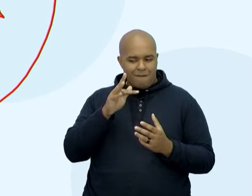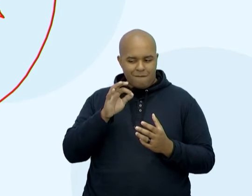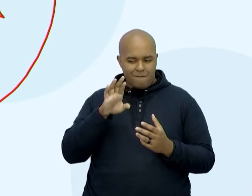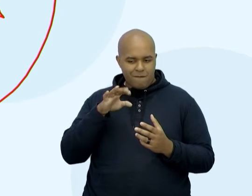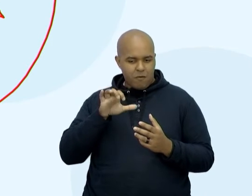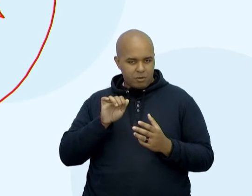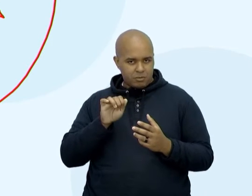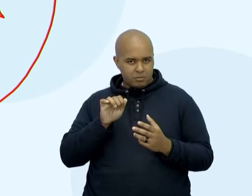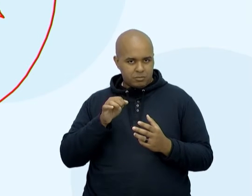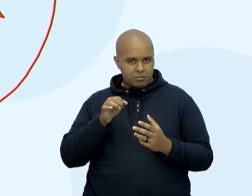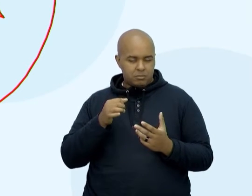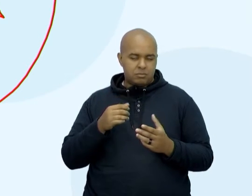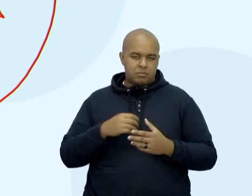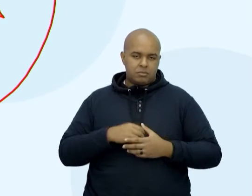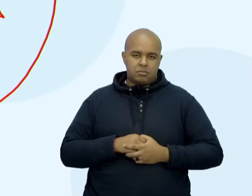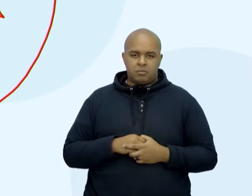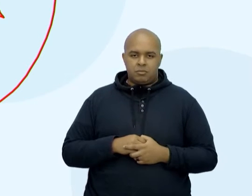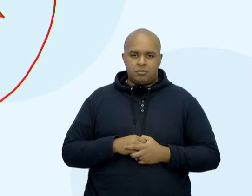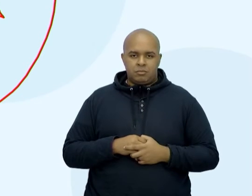força